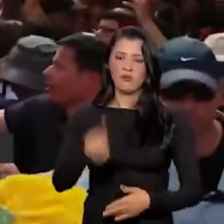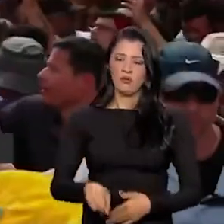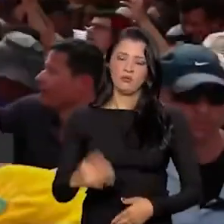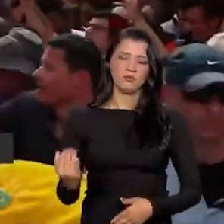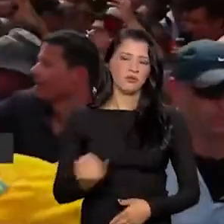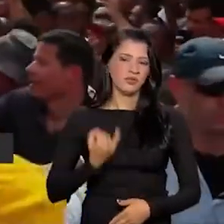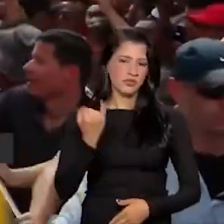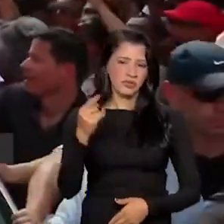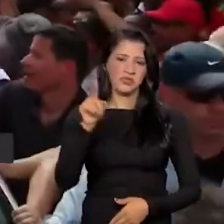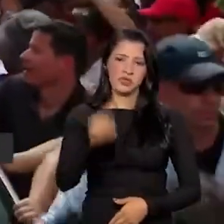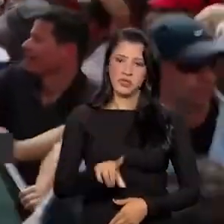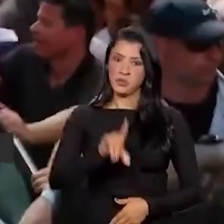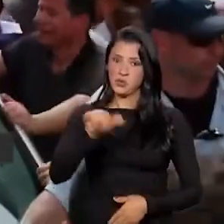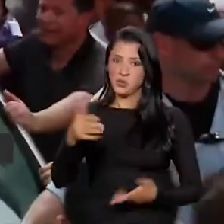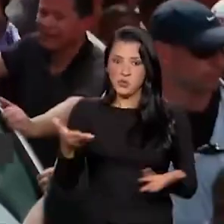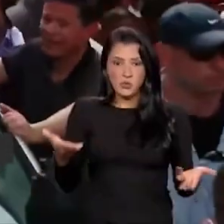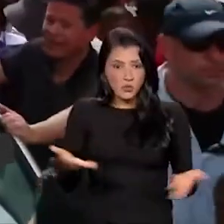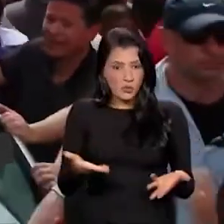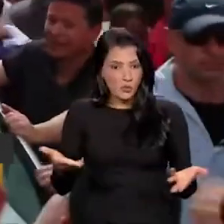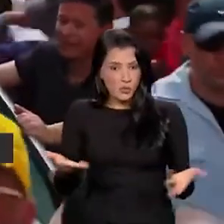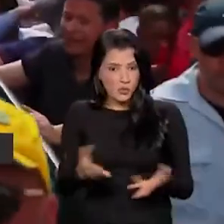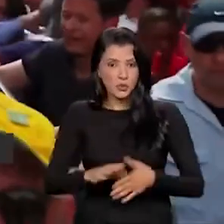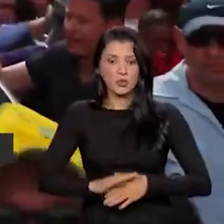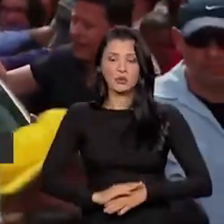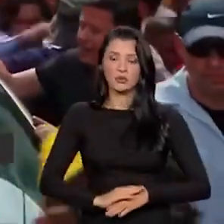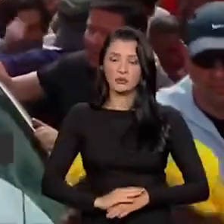importância da data de hoje.